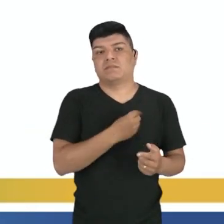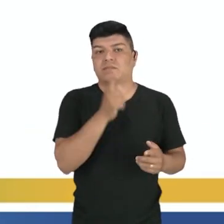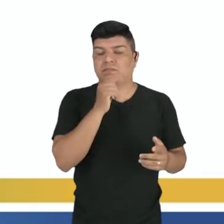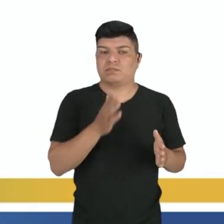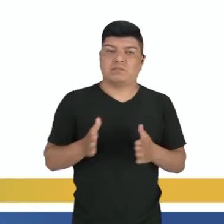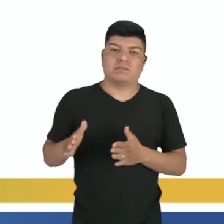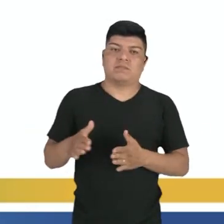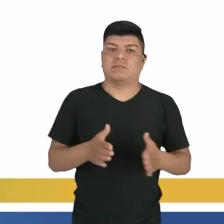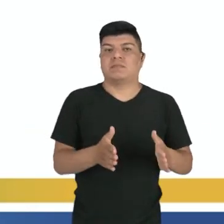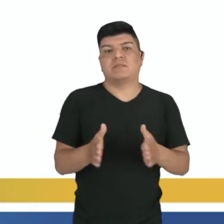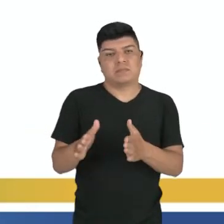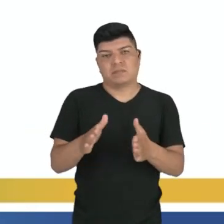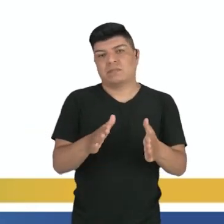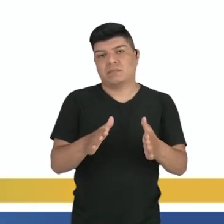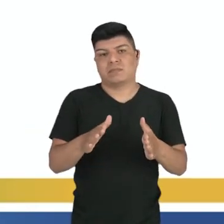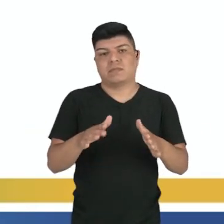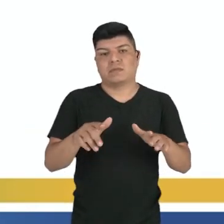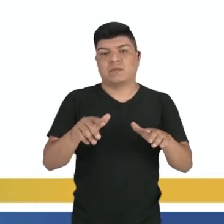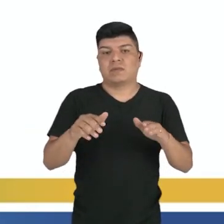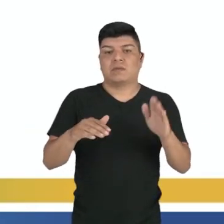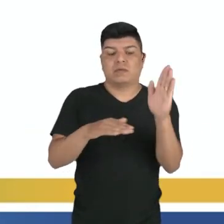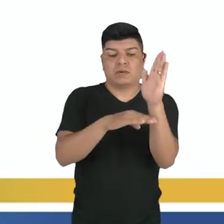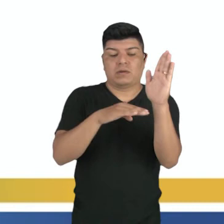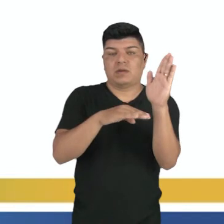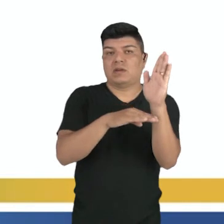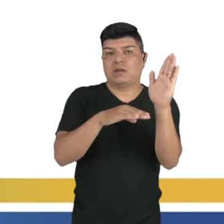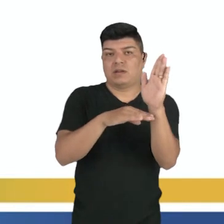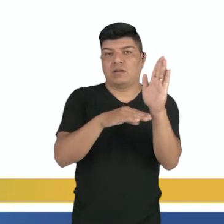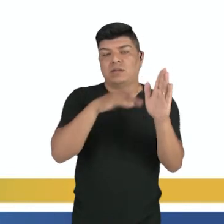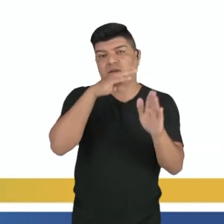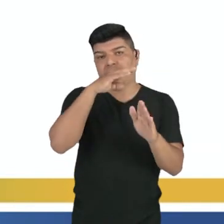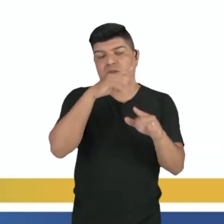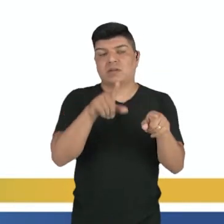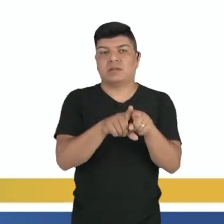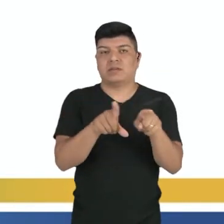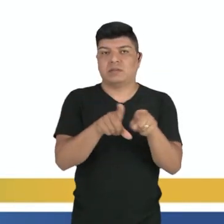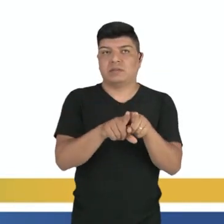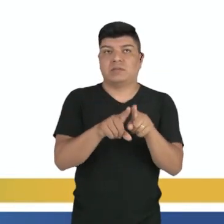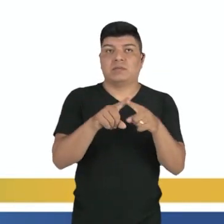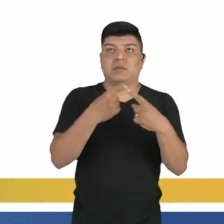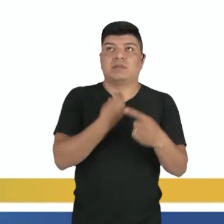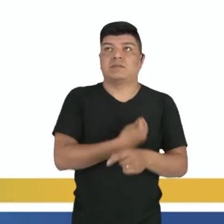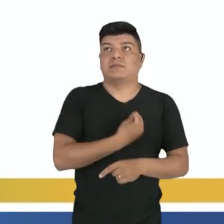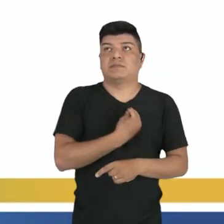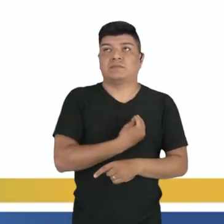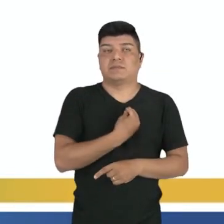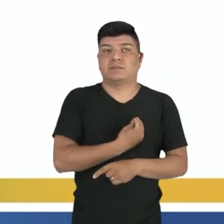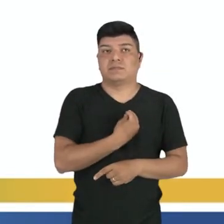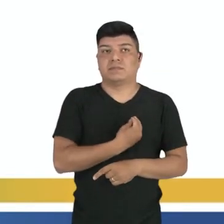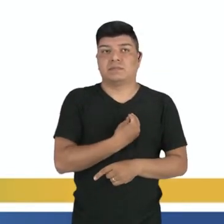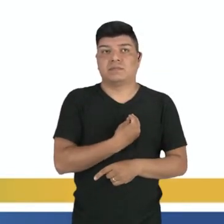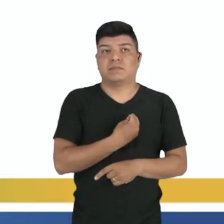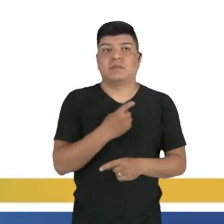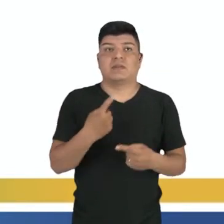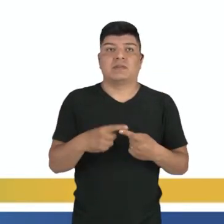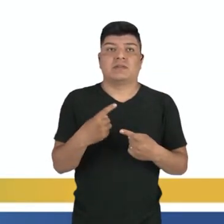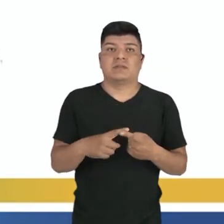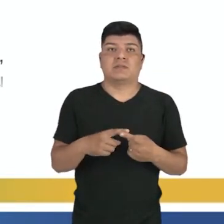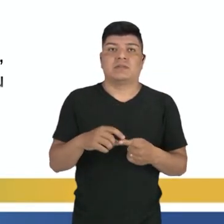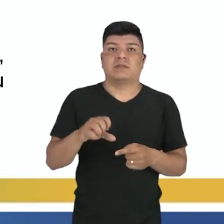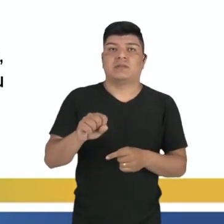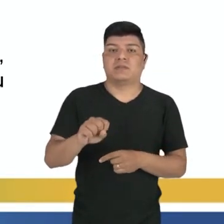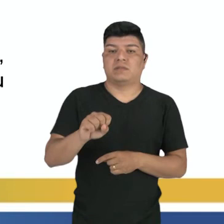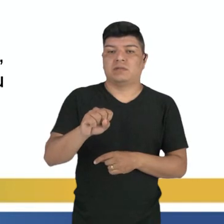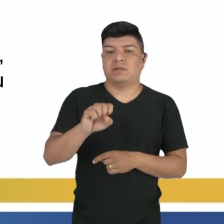águas costeiras, rasas e até mesmo águas quentes. E quanto ao modo de vida, por que os poríferos são